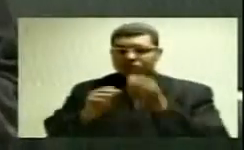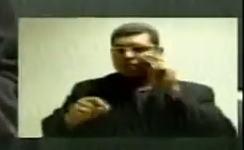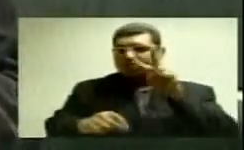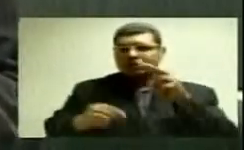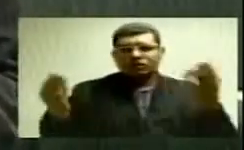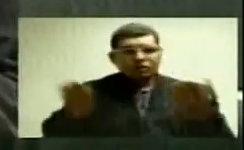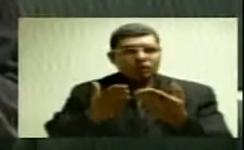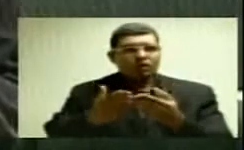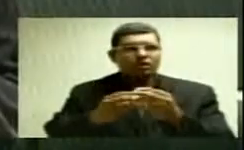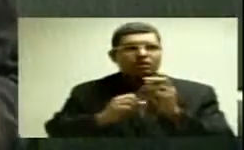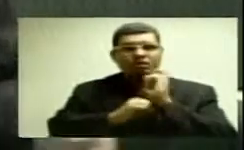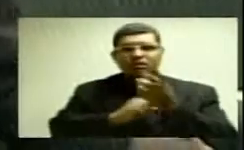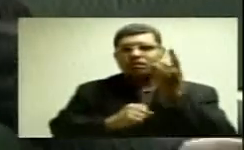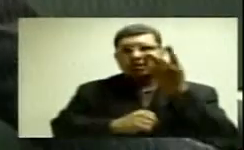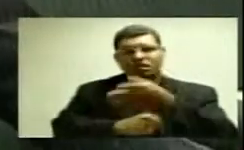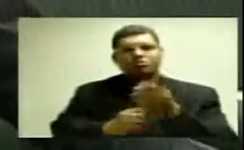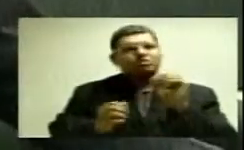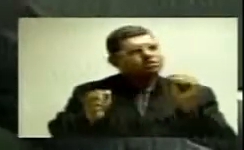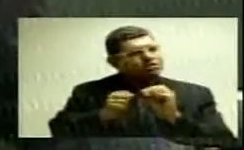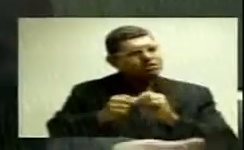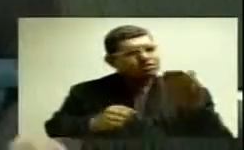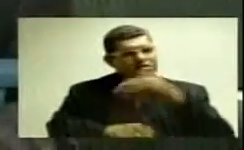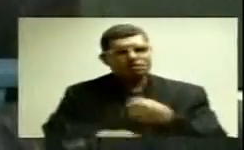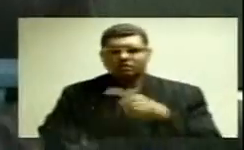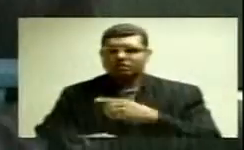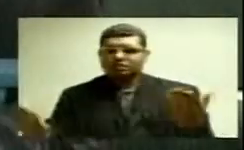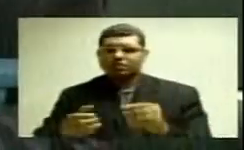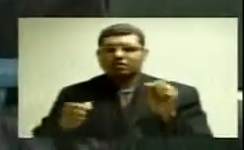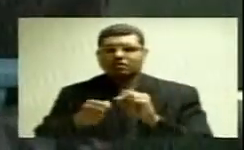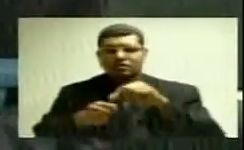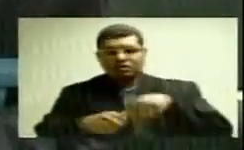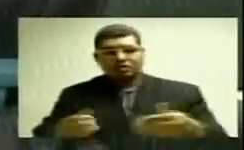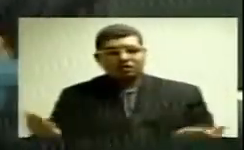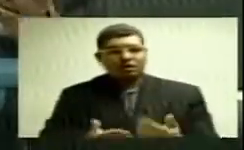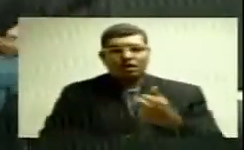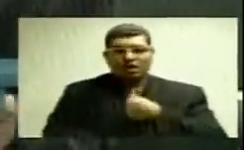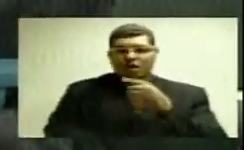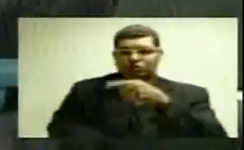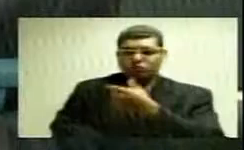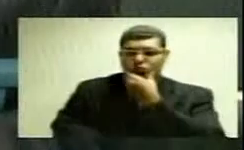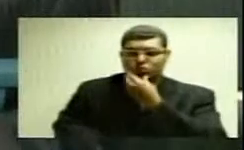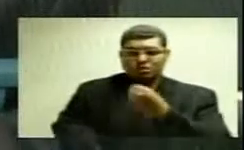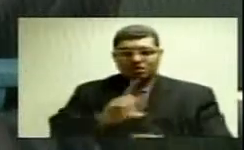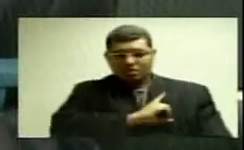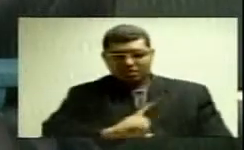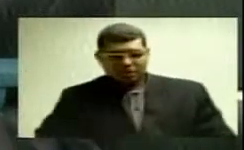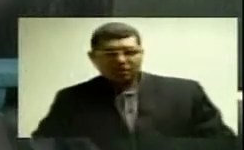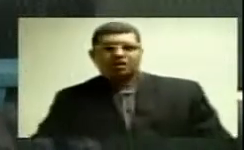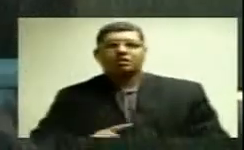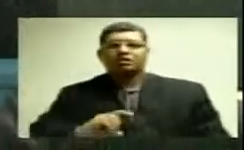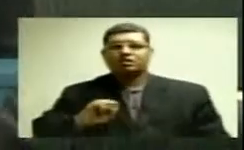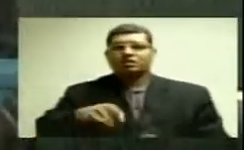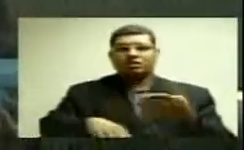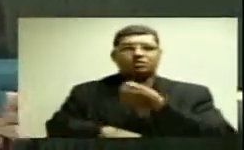assistindo à sessão, sem fazer as ressalvas que nós estamos fazendo aqui, eu, o senhor, o deputado Zé Ricardo, o deputado